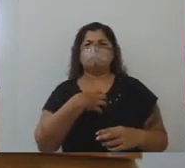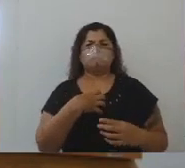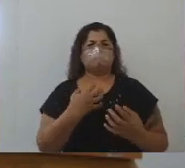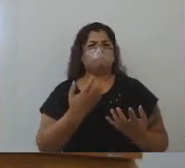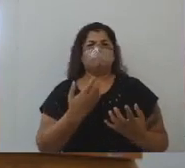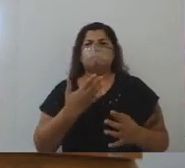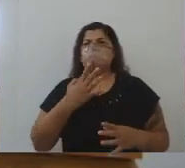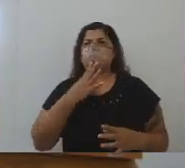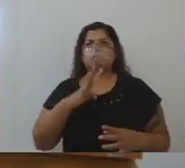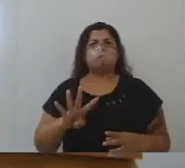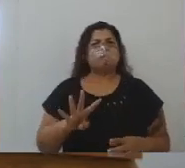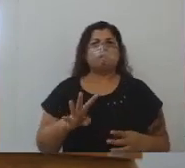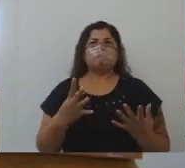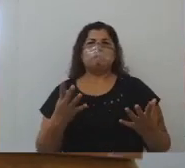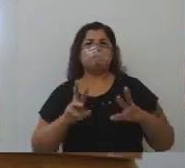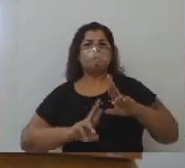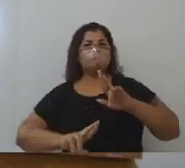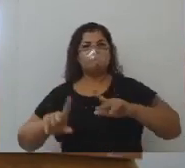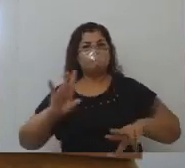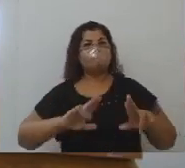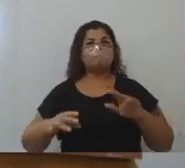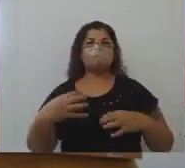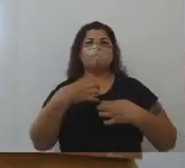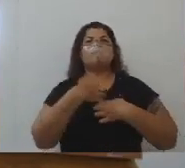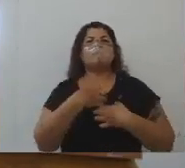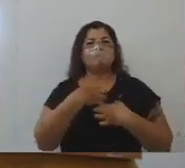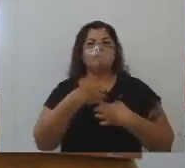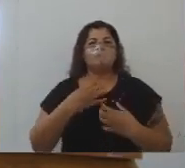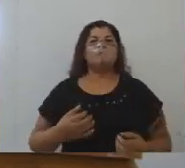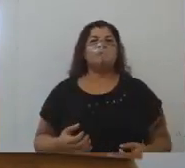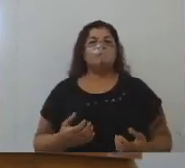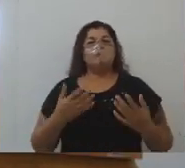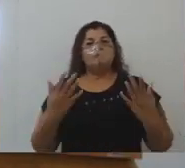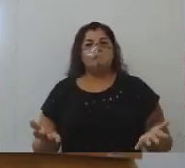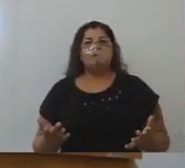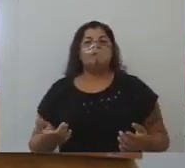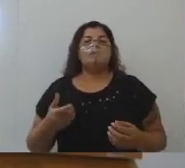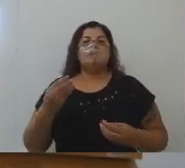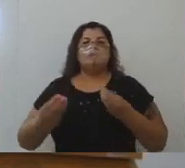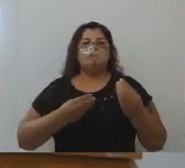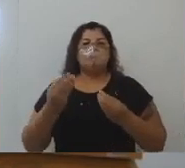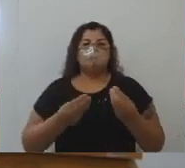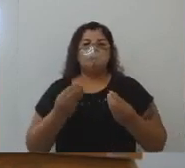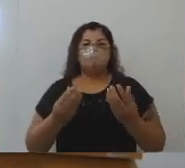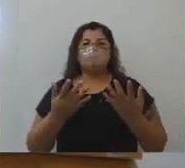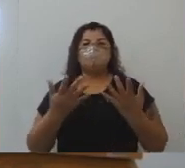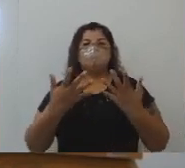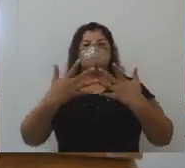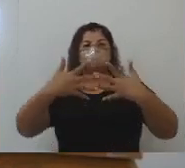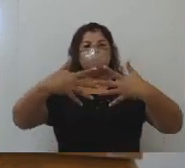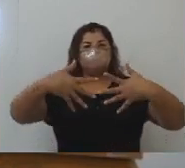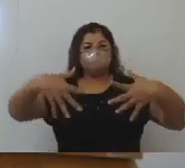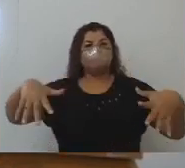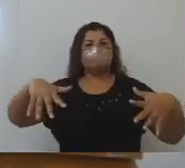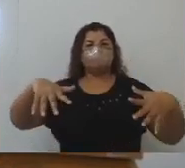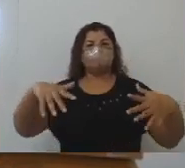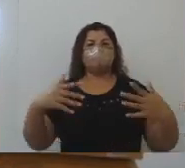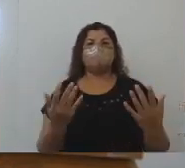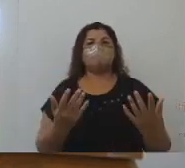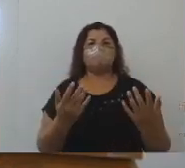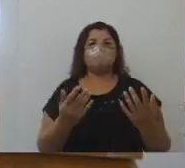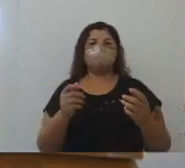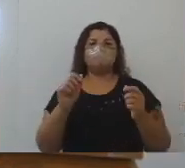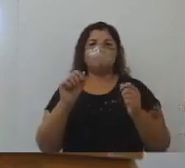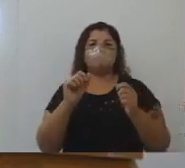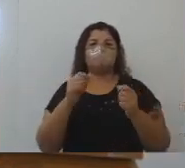gente estranha aquilo que é diferente para a gente, certo? Agora vamos para o processo de desnaturalização. É comum ouvirmos